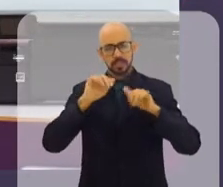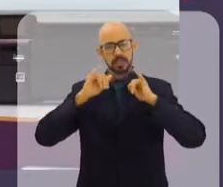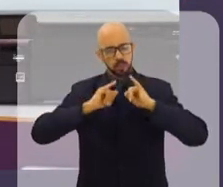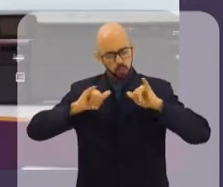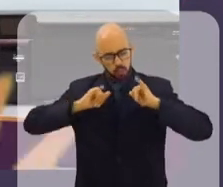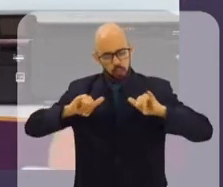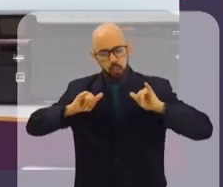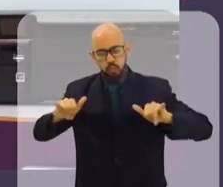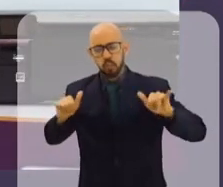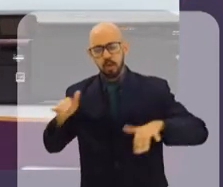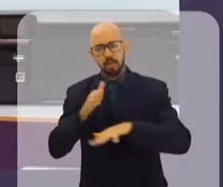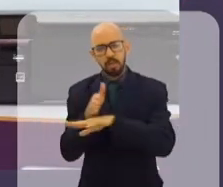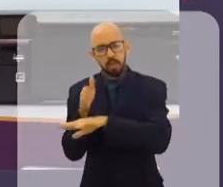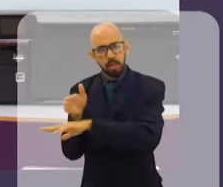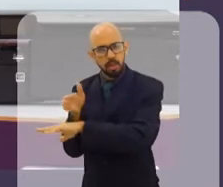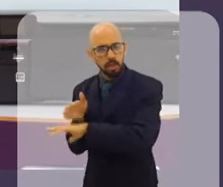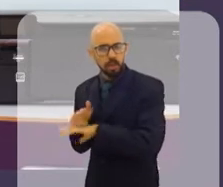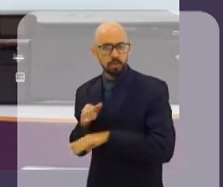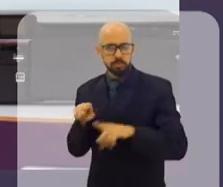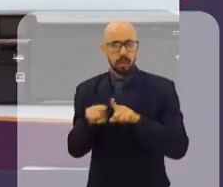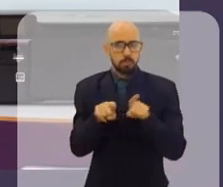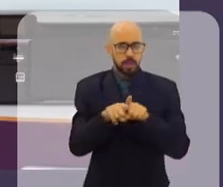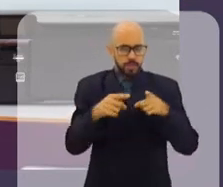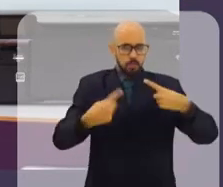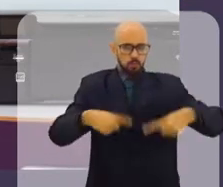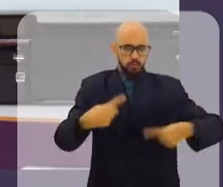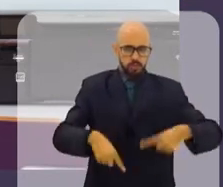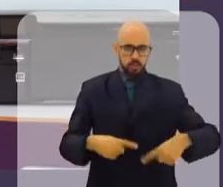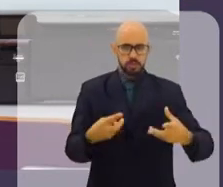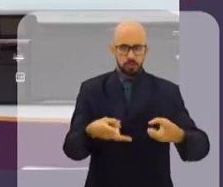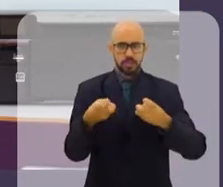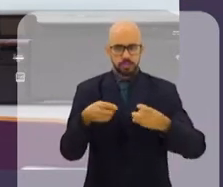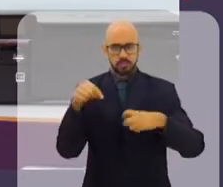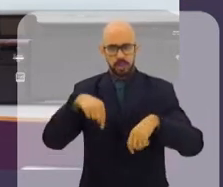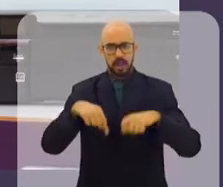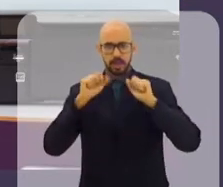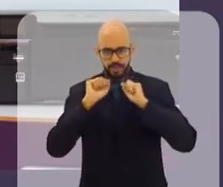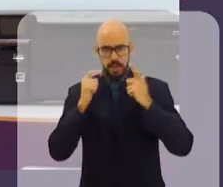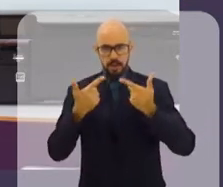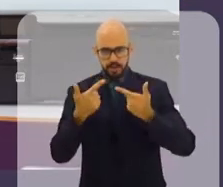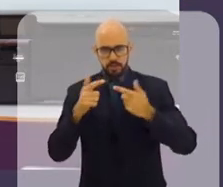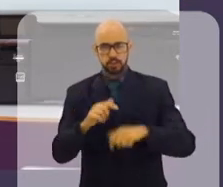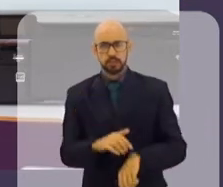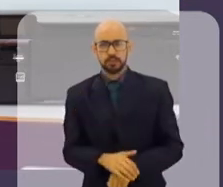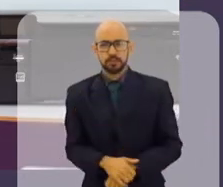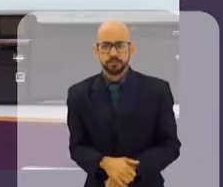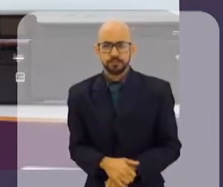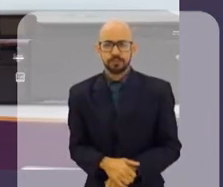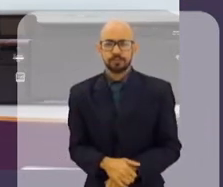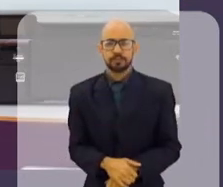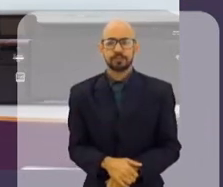ganhando espaço, conquistando espaço, inclusive na política, né? Eu vejo isso muito aqui na Alerj.